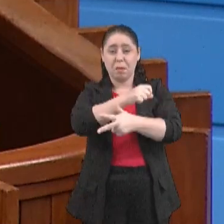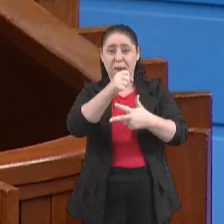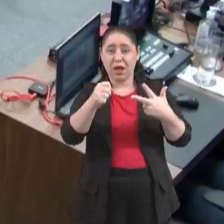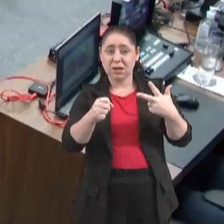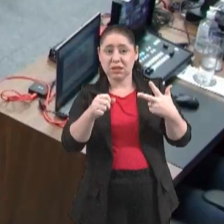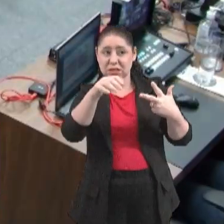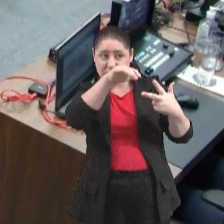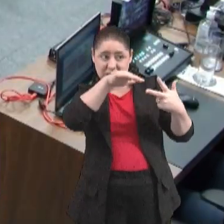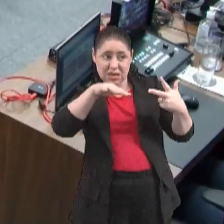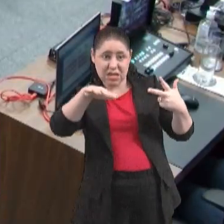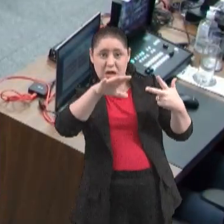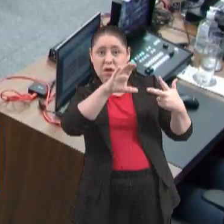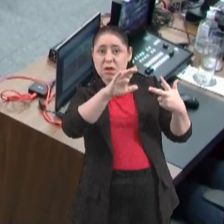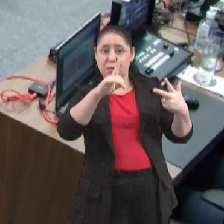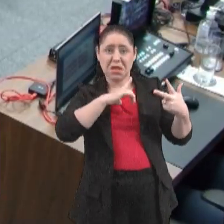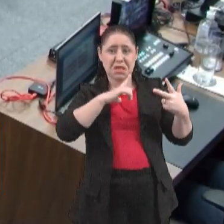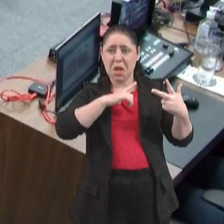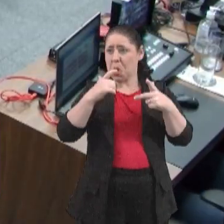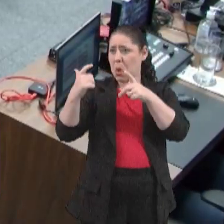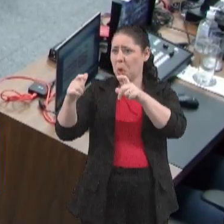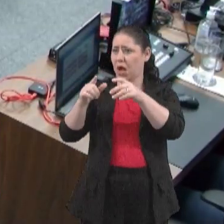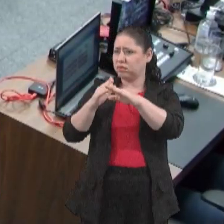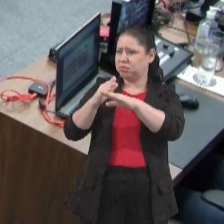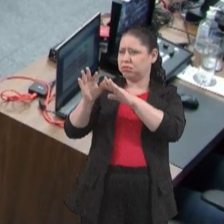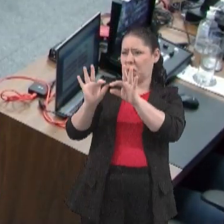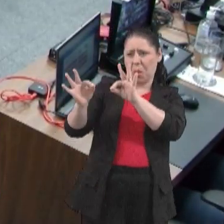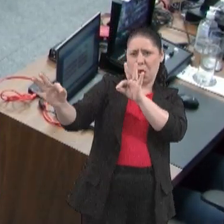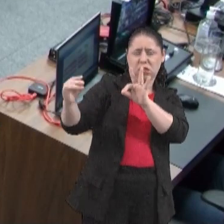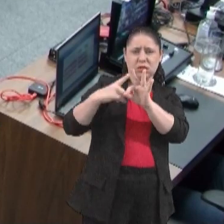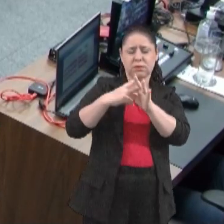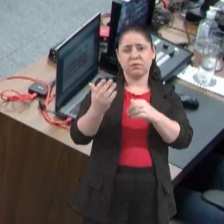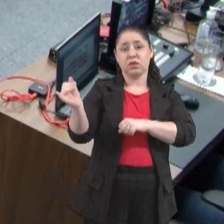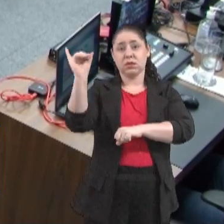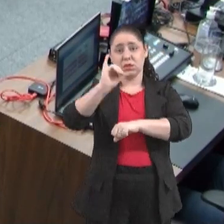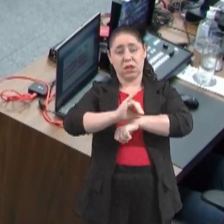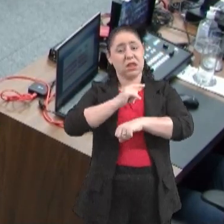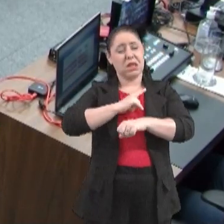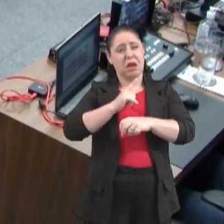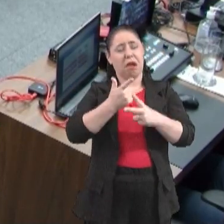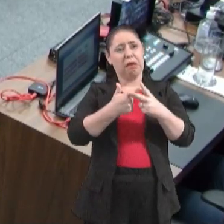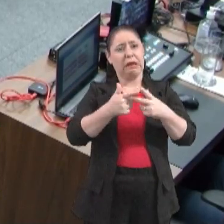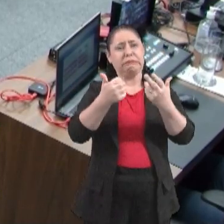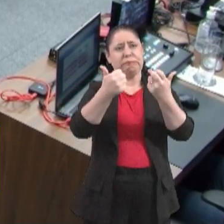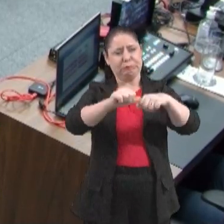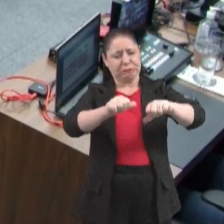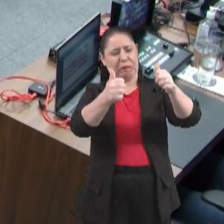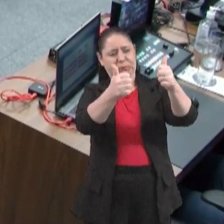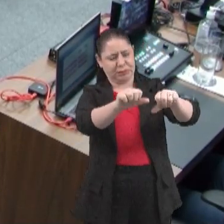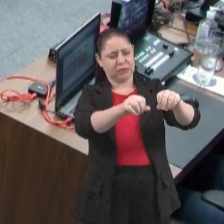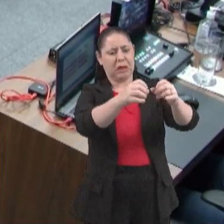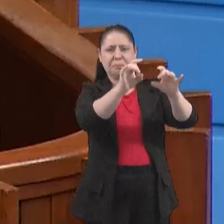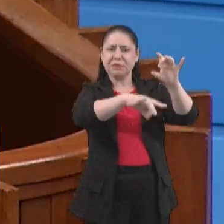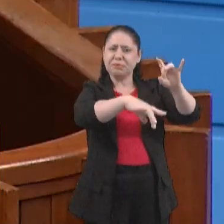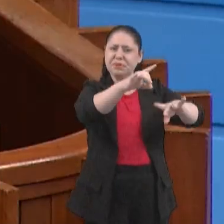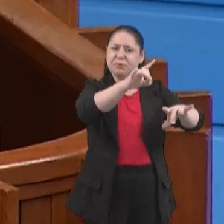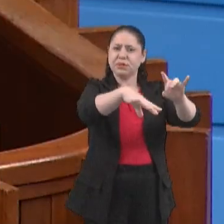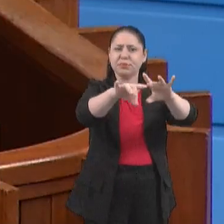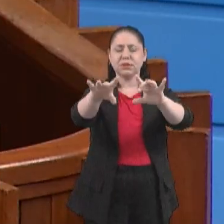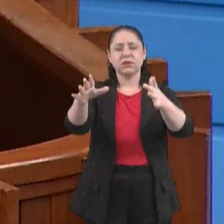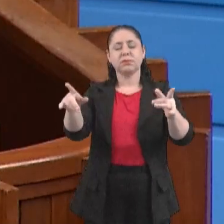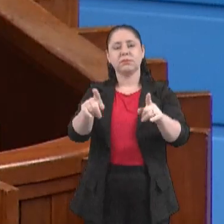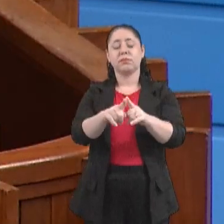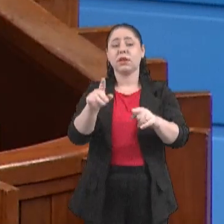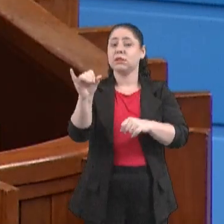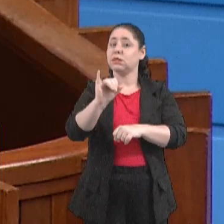região. Campo Grande tem vazios urbanos, o centro está sendo degradado, abandonado e